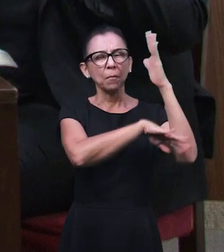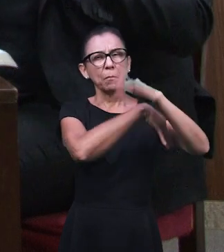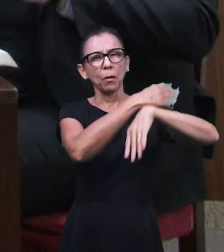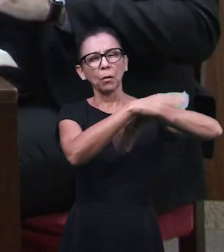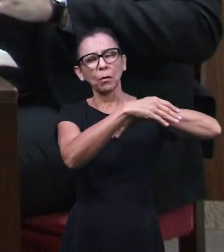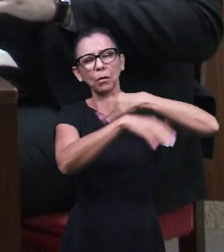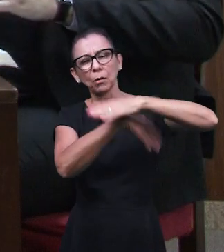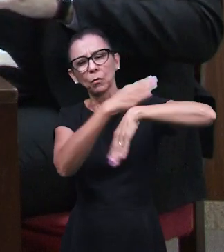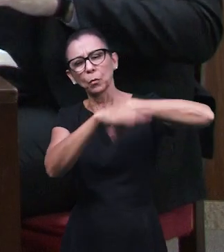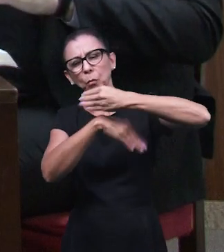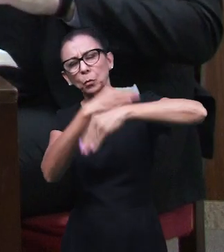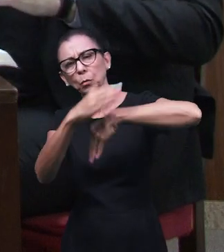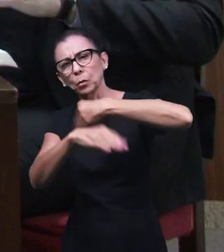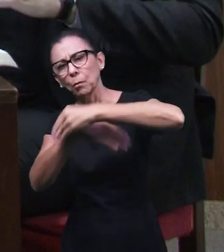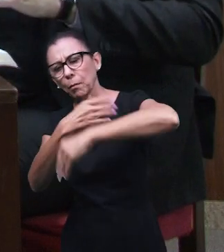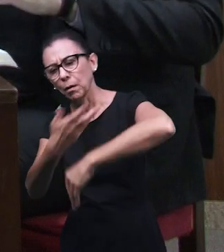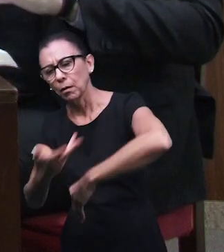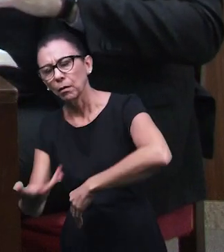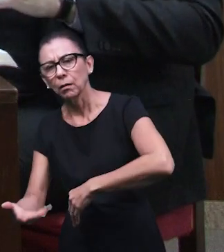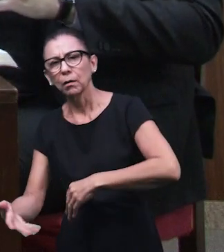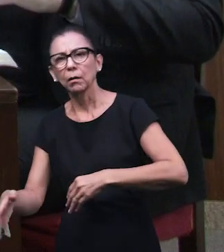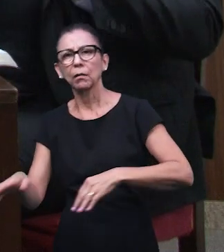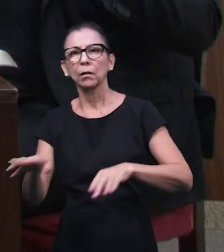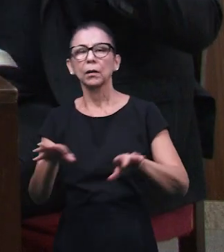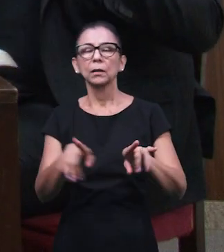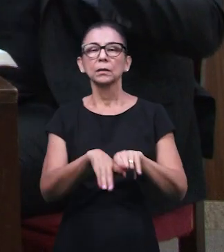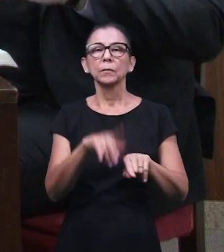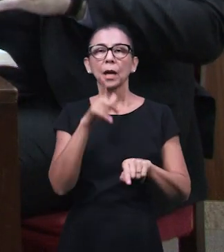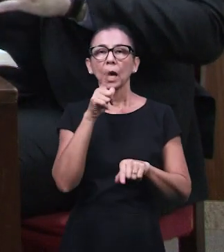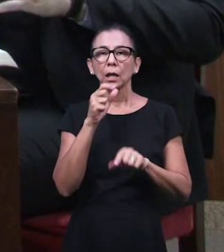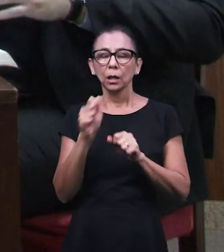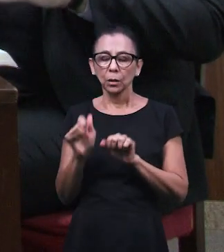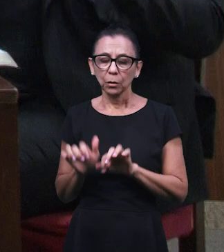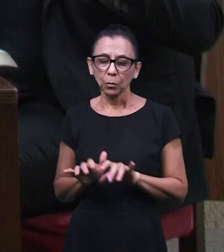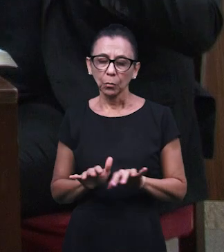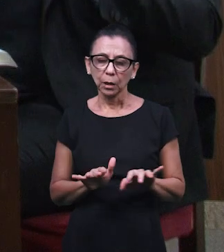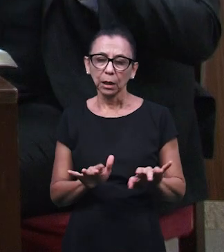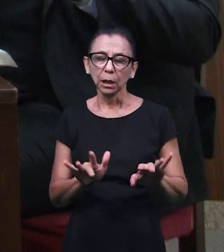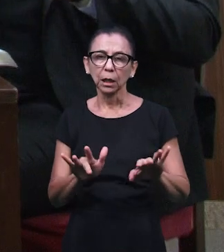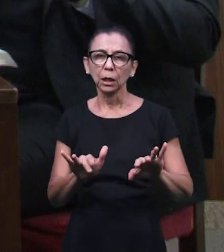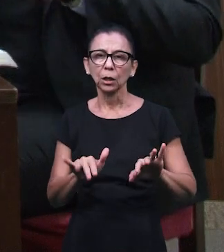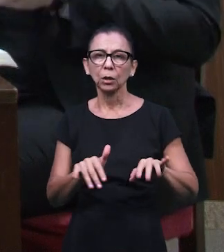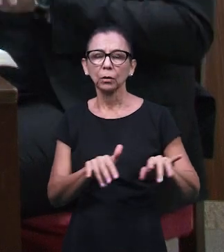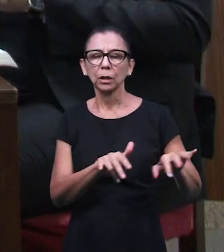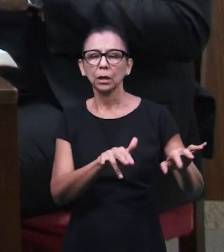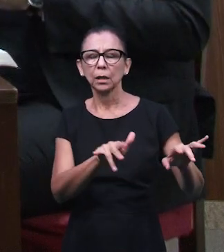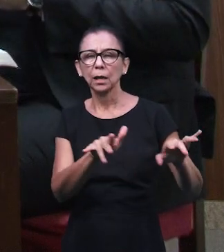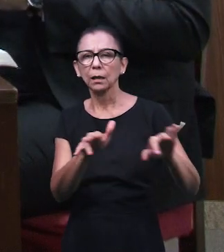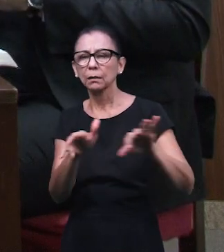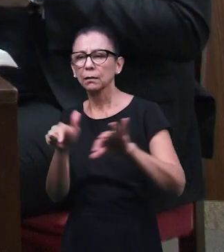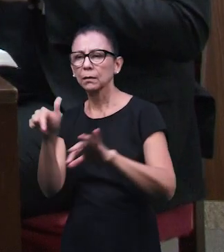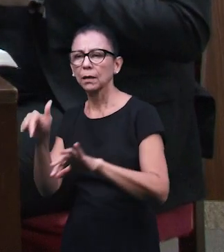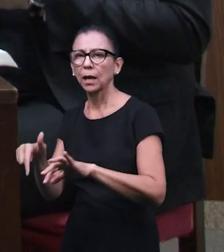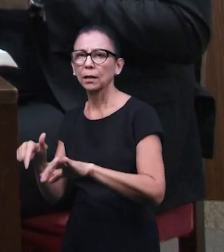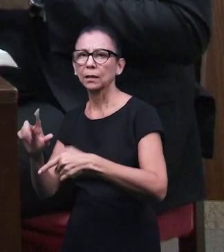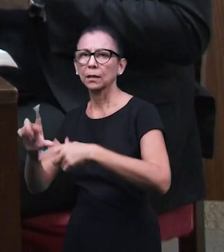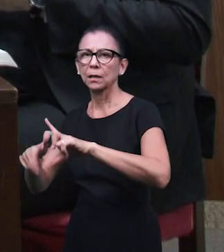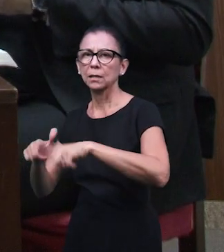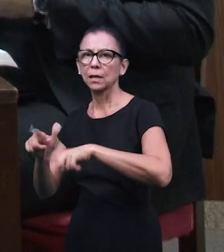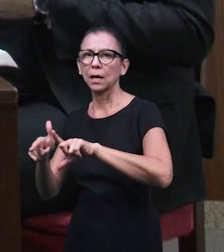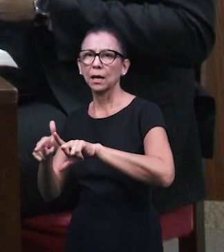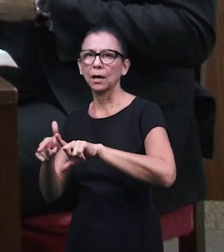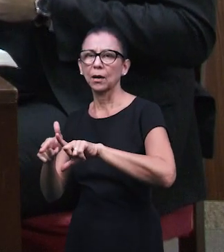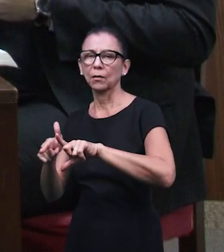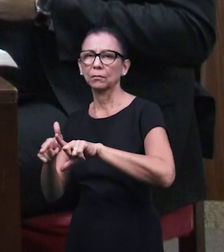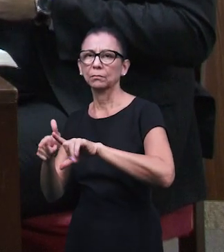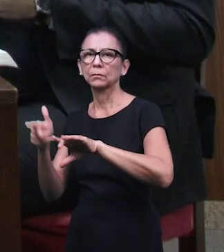pelo rio, até chegar ali nos termos de Israel, ele era trabalhado e chegava finalmente no templo. A salvação